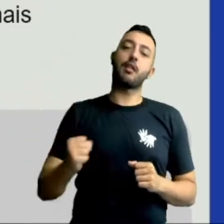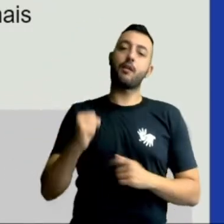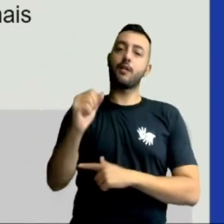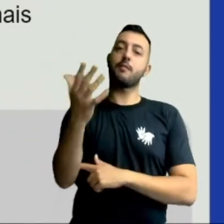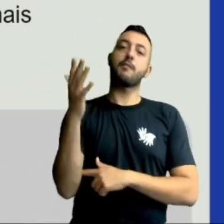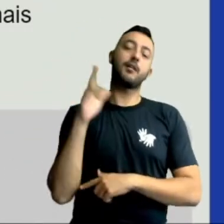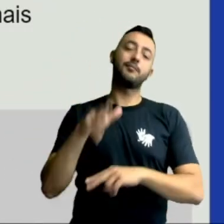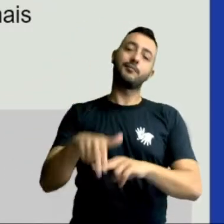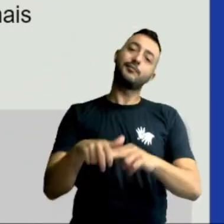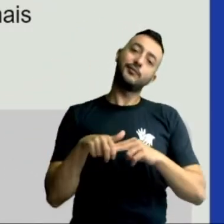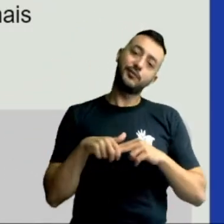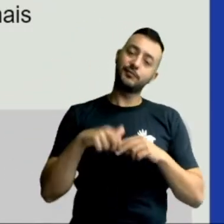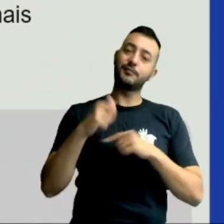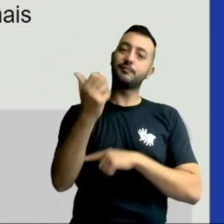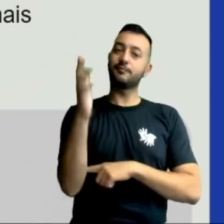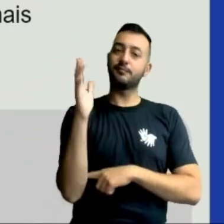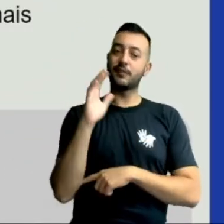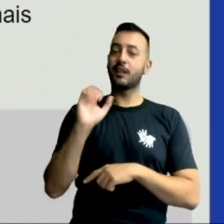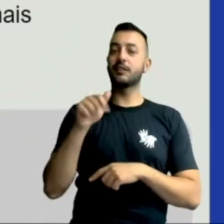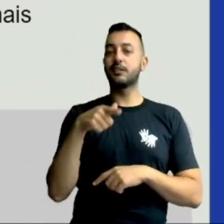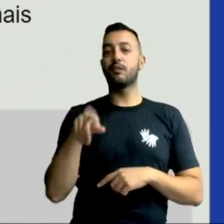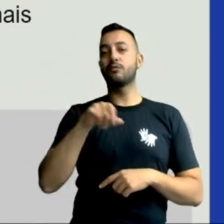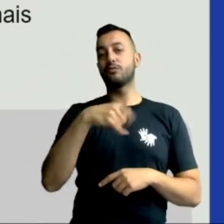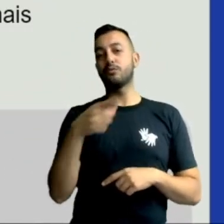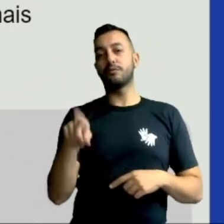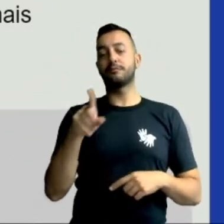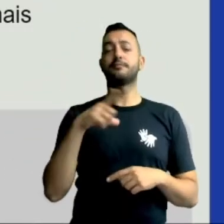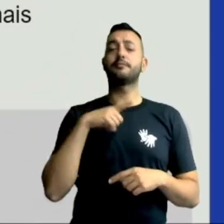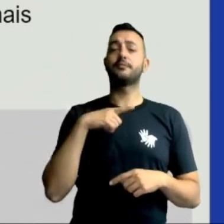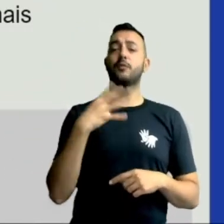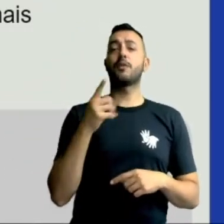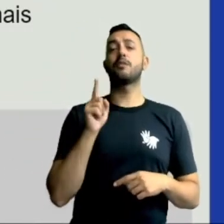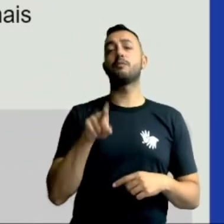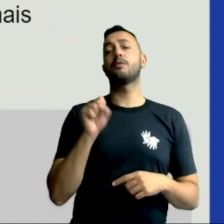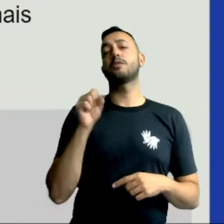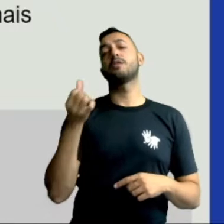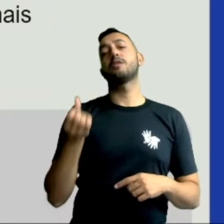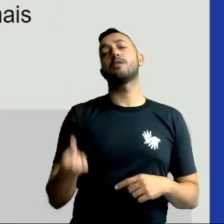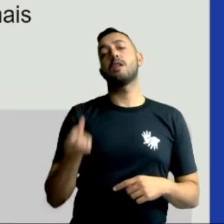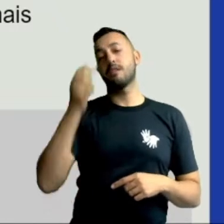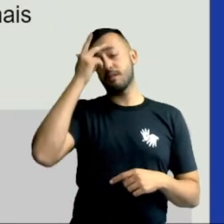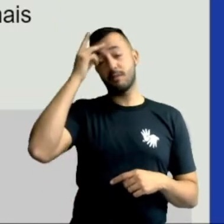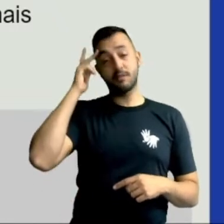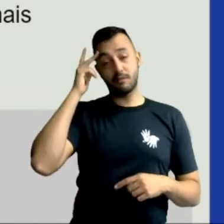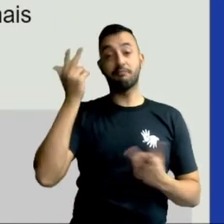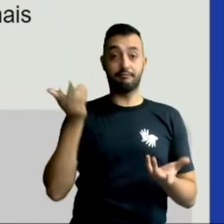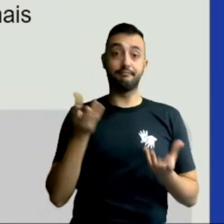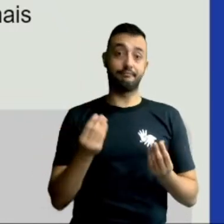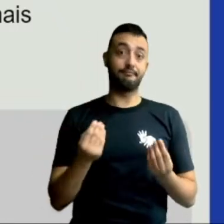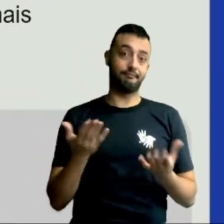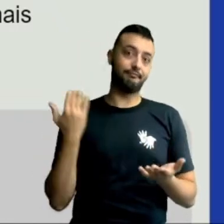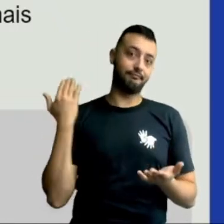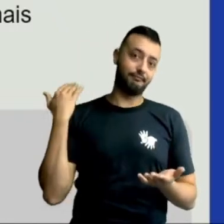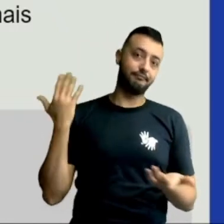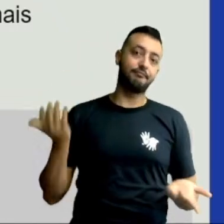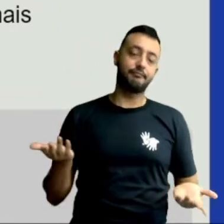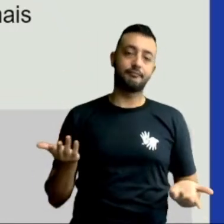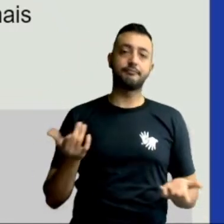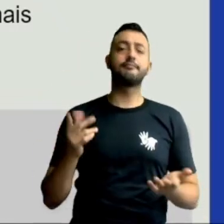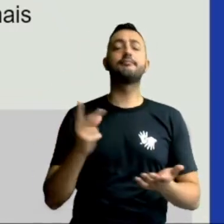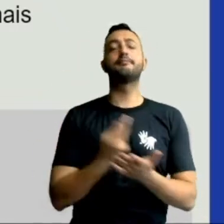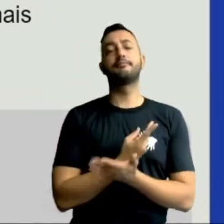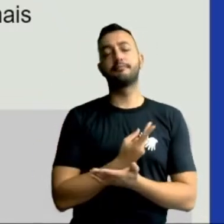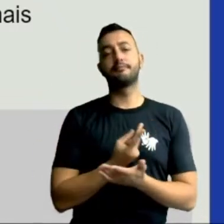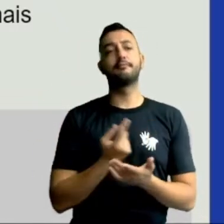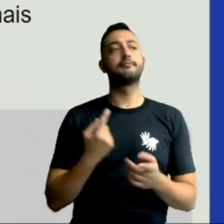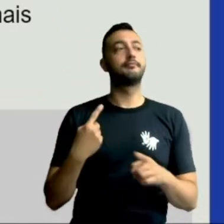de São João. E possuía cerca de 4.866 habitantes. bastante habitante para a época. E isso se dava,